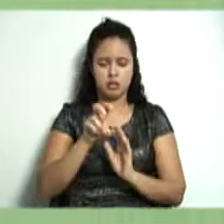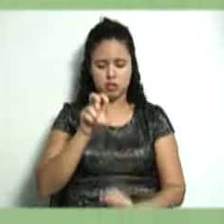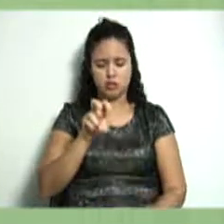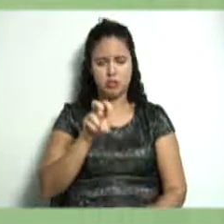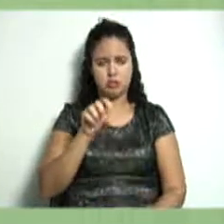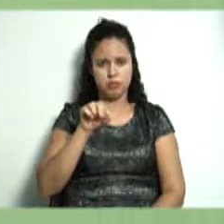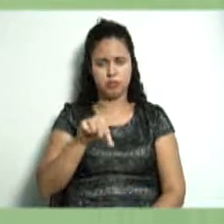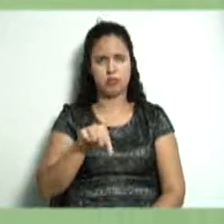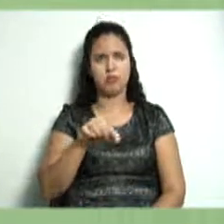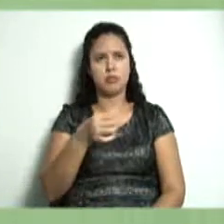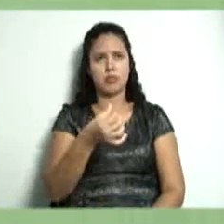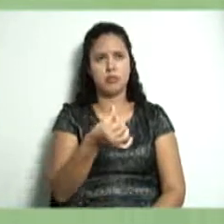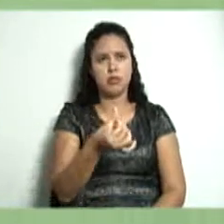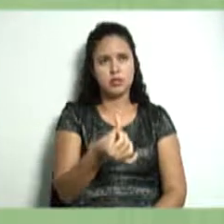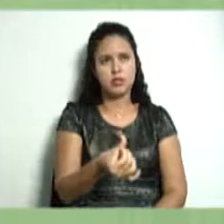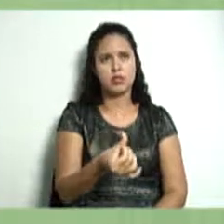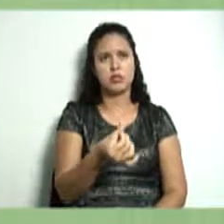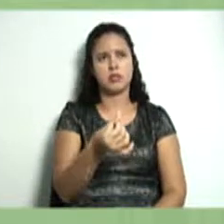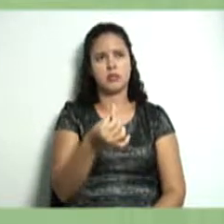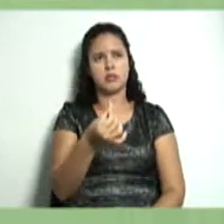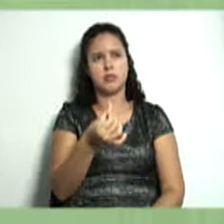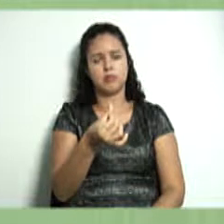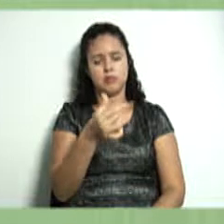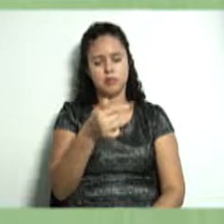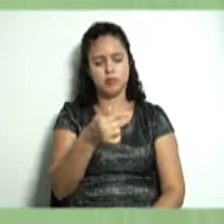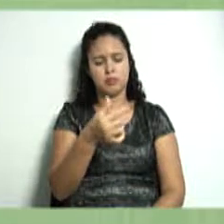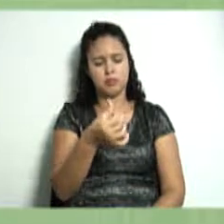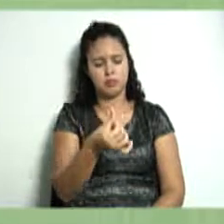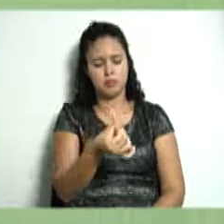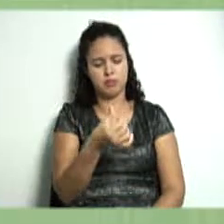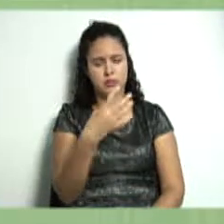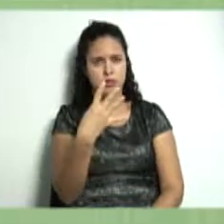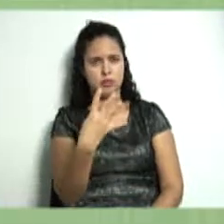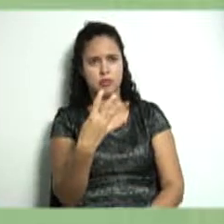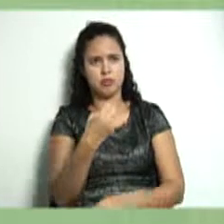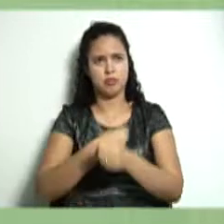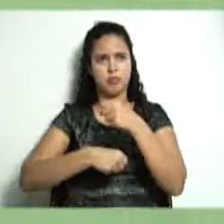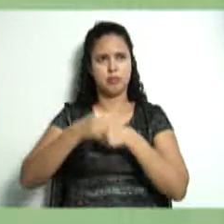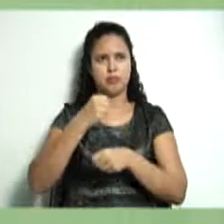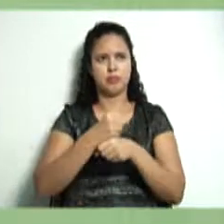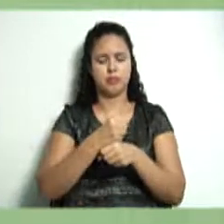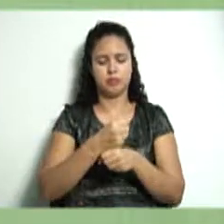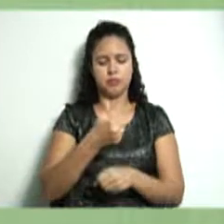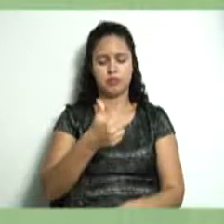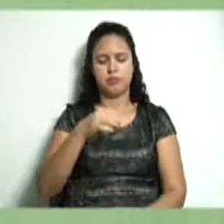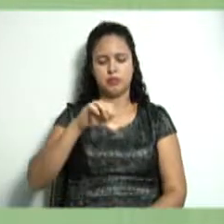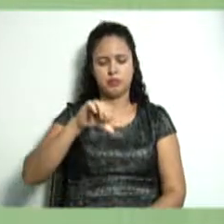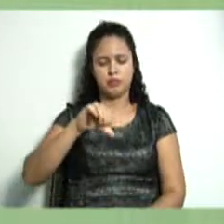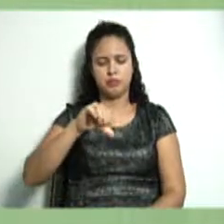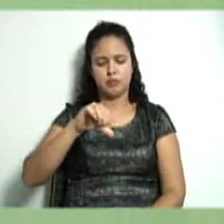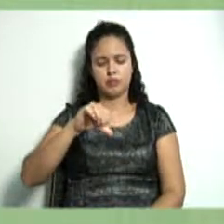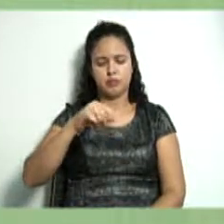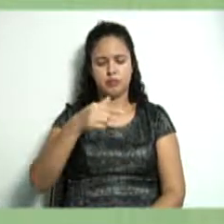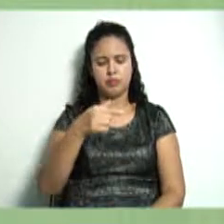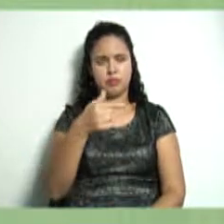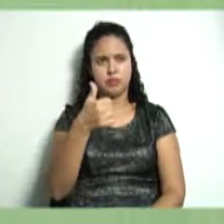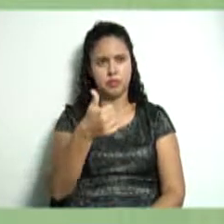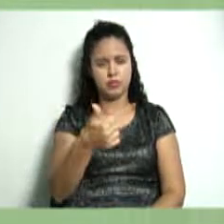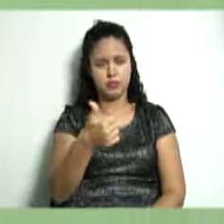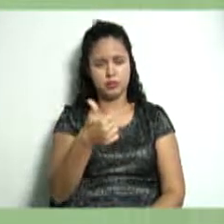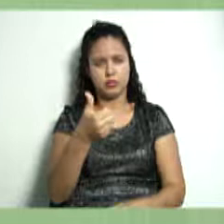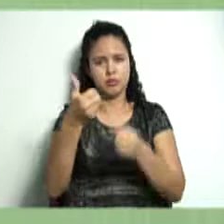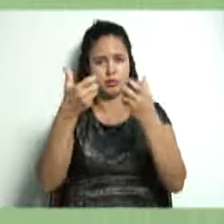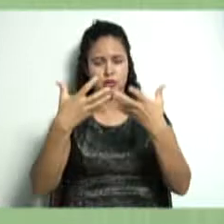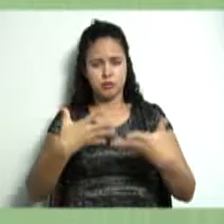5.764, lá de 71, que diz que as cooperativas singulares, não centrais, deverão ter no mínimo